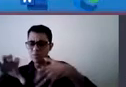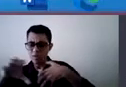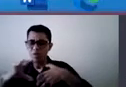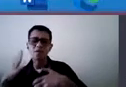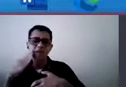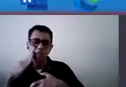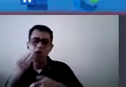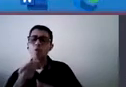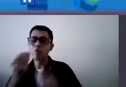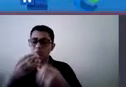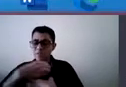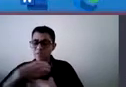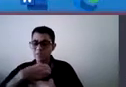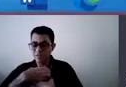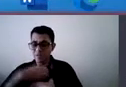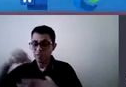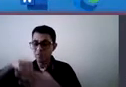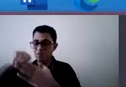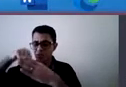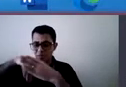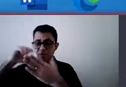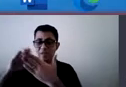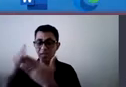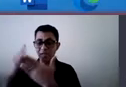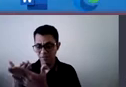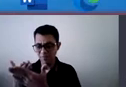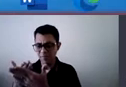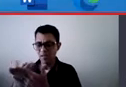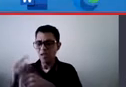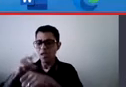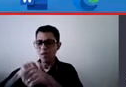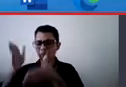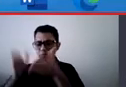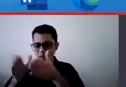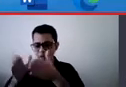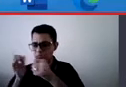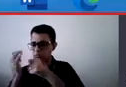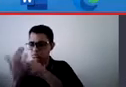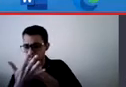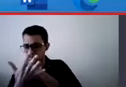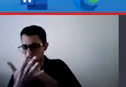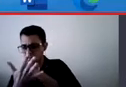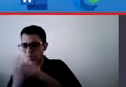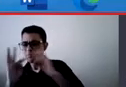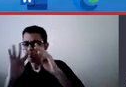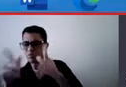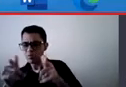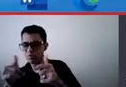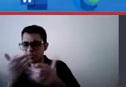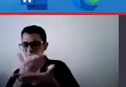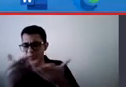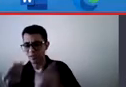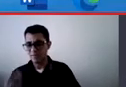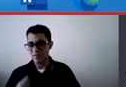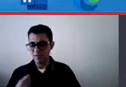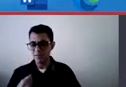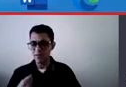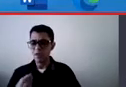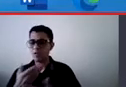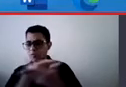eles estão se sentindo, porque é um difícil... É um momento bem complicado para todos. Então,